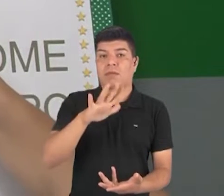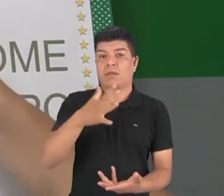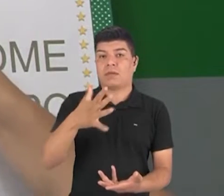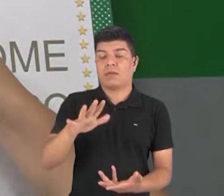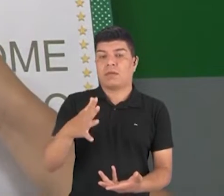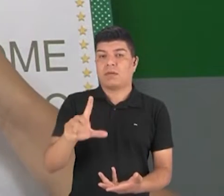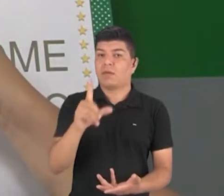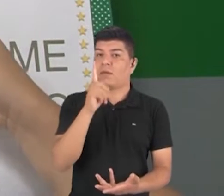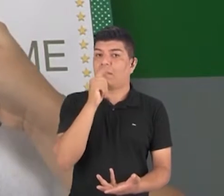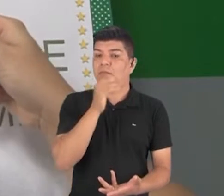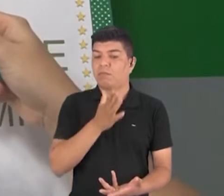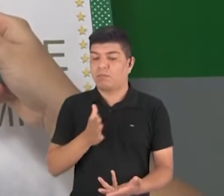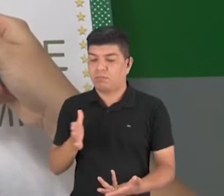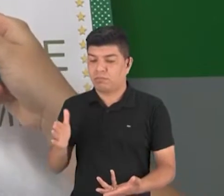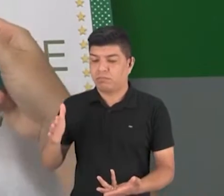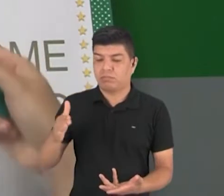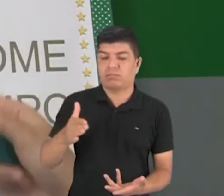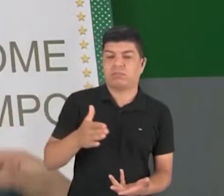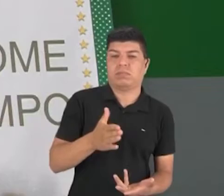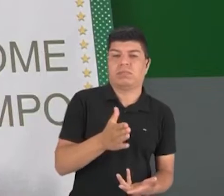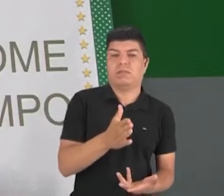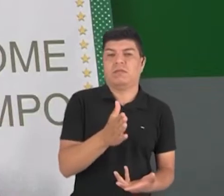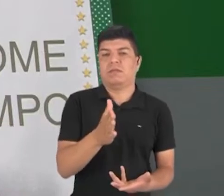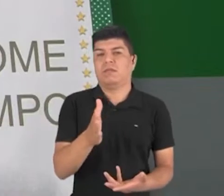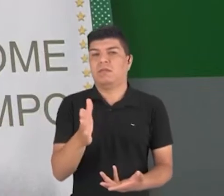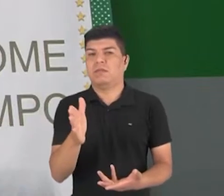margeu e a